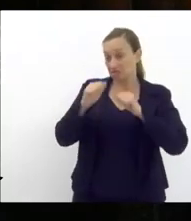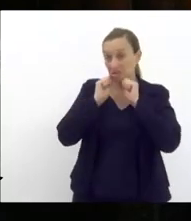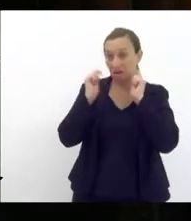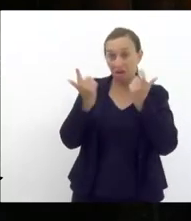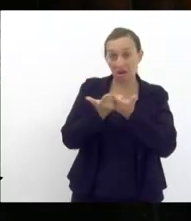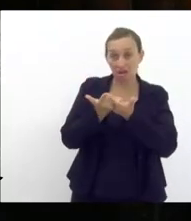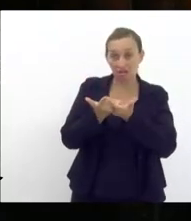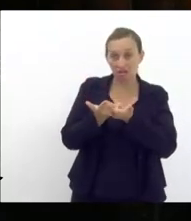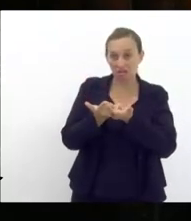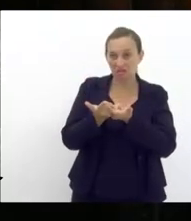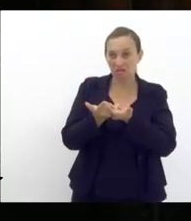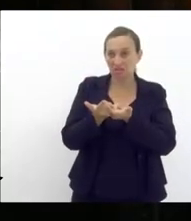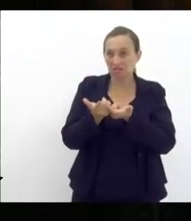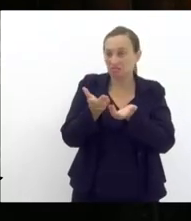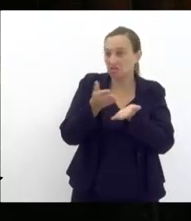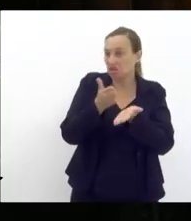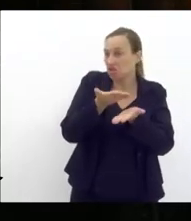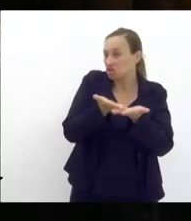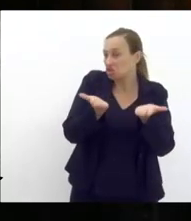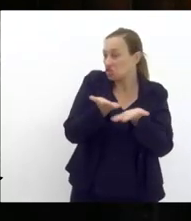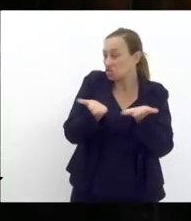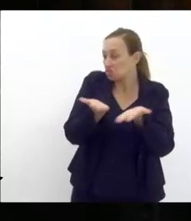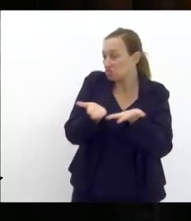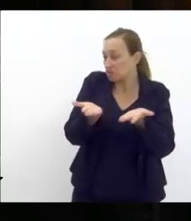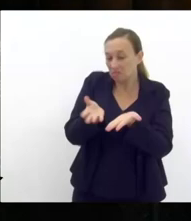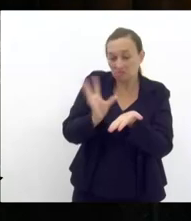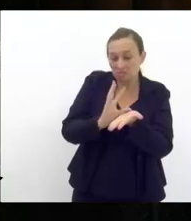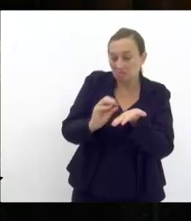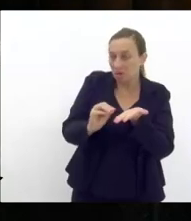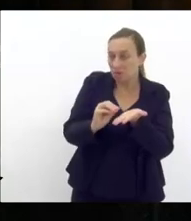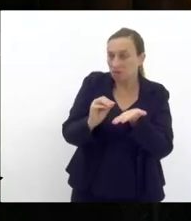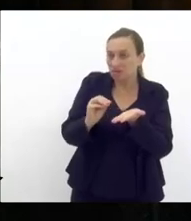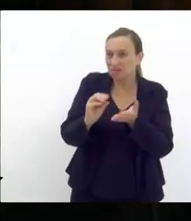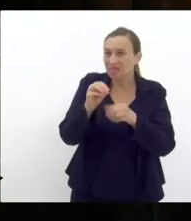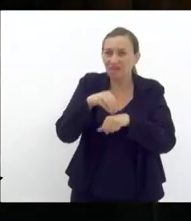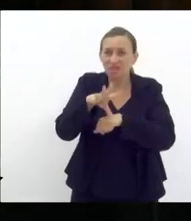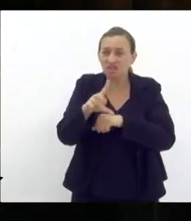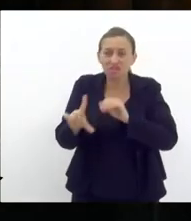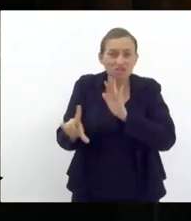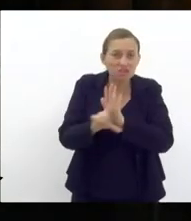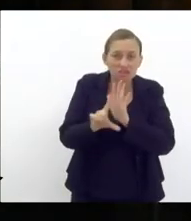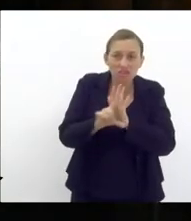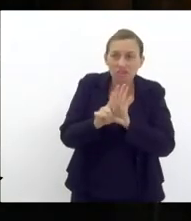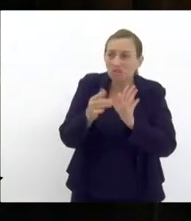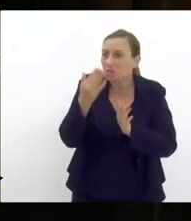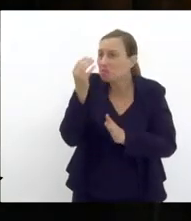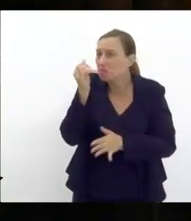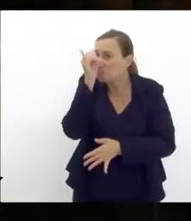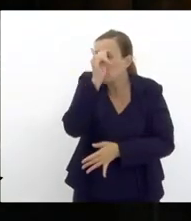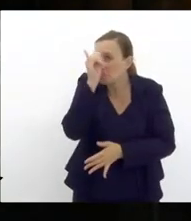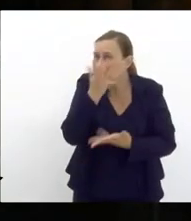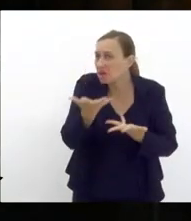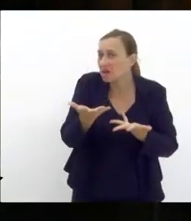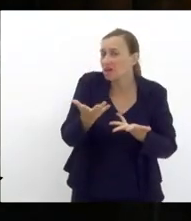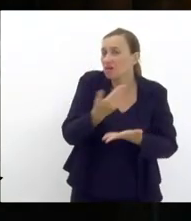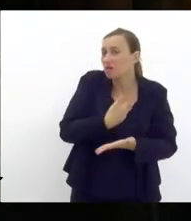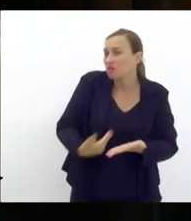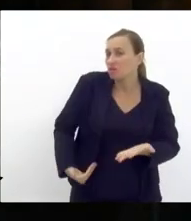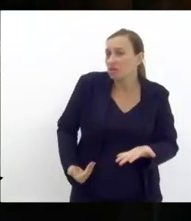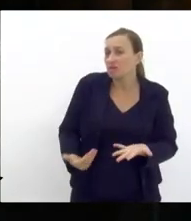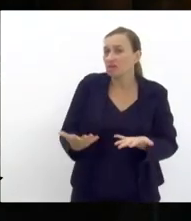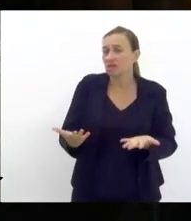derrubando pautas que são né indicação legislativo uma bobagem porque o governador